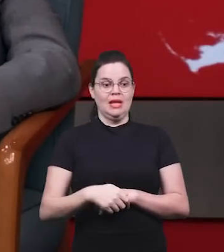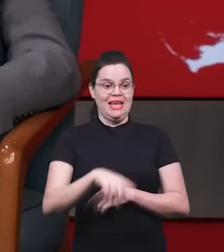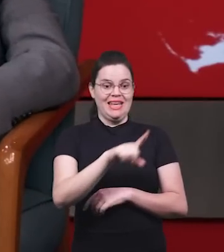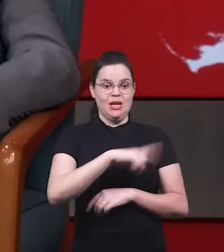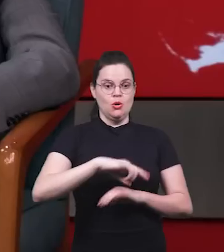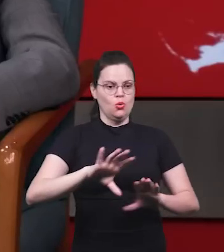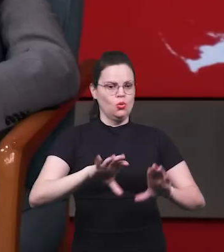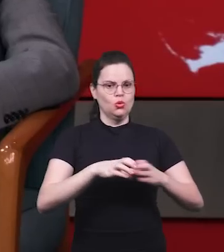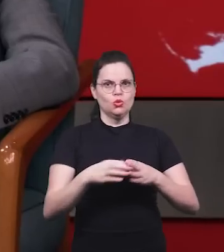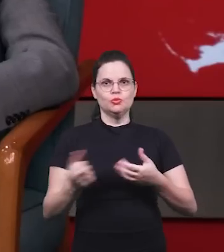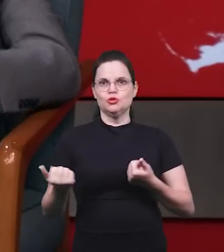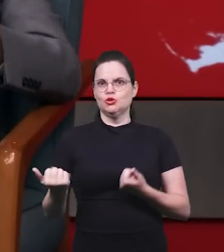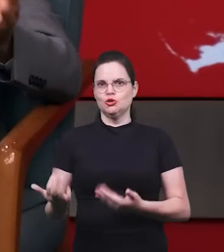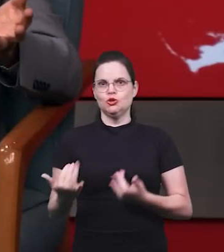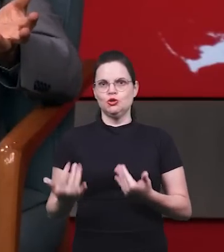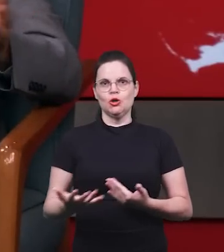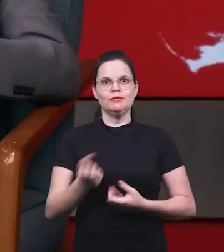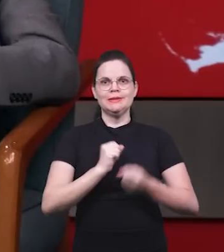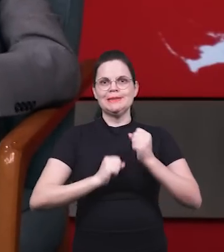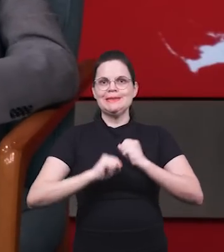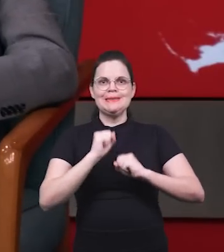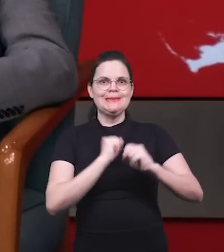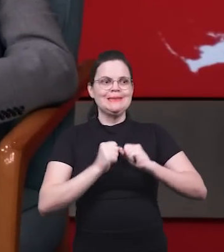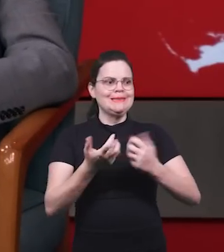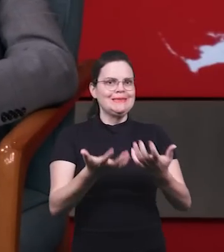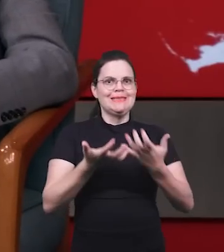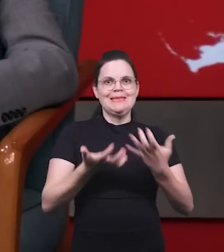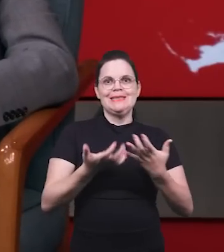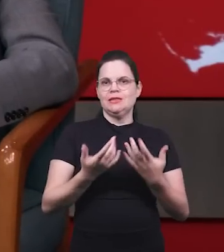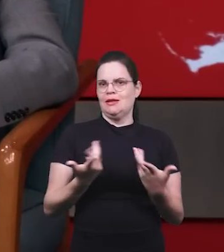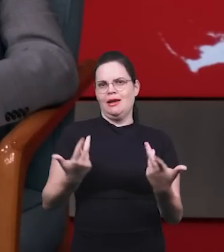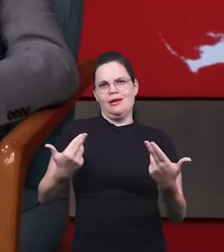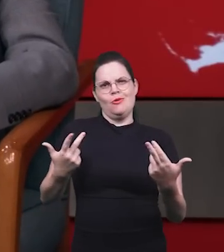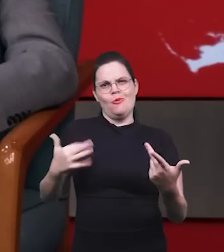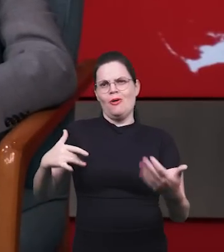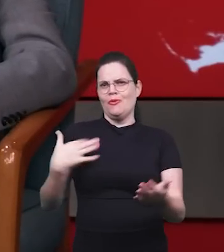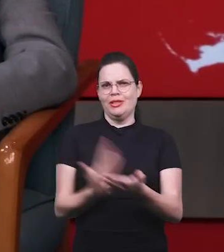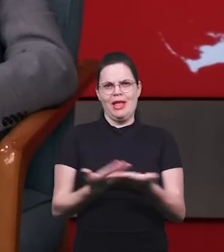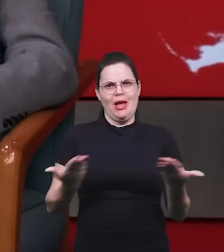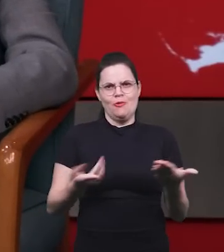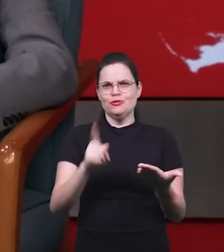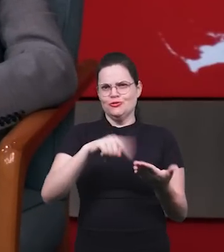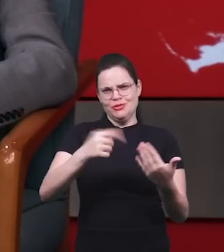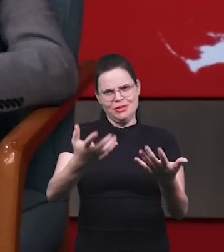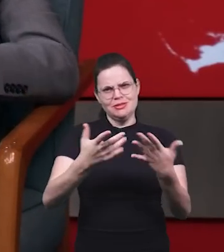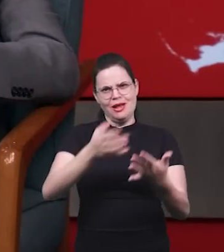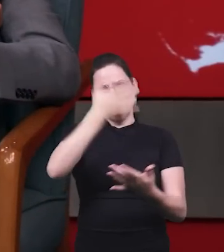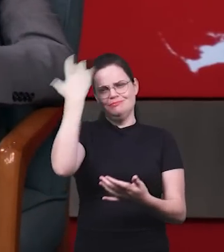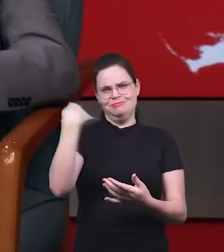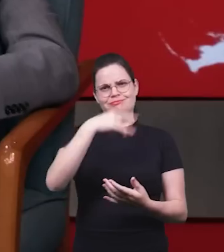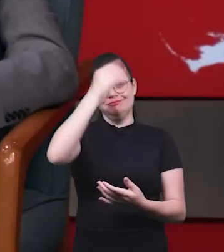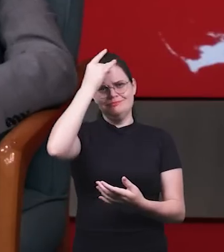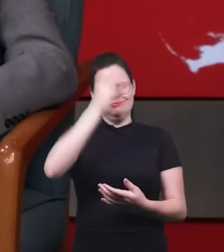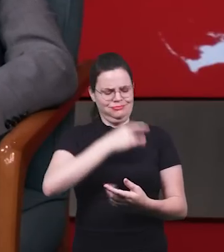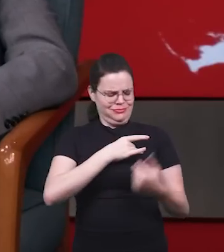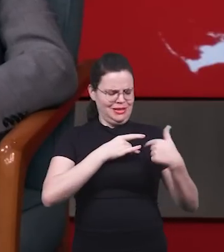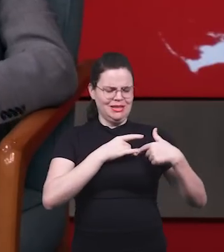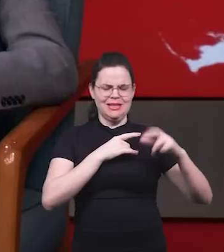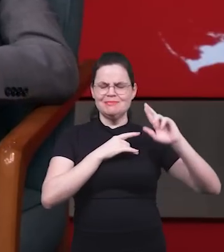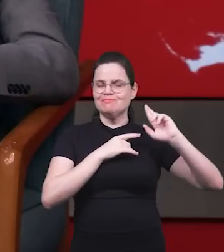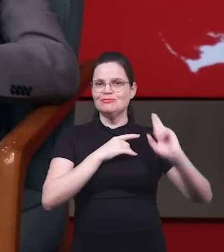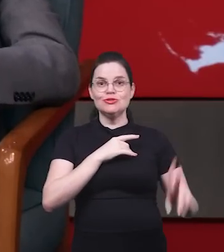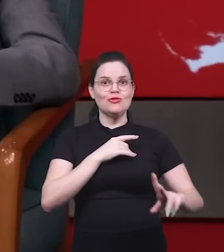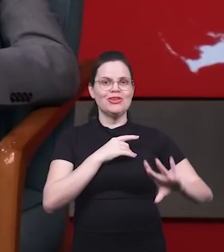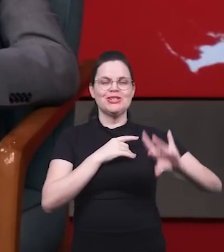bênção que todos buscavam, não é como todos hoje na igreja buscam a experiência do batismo com o Espírito Santo, que o batismo com o Espírito Santo